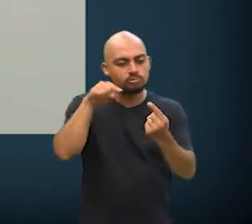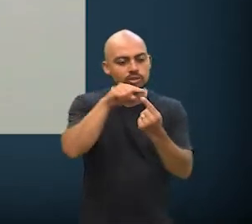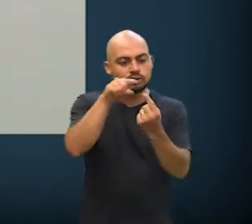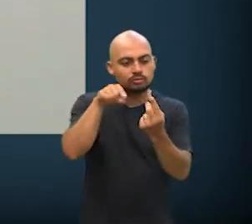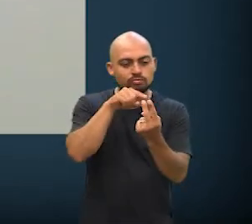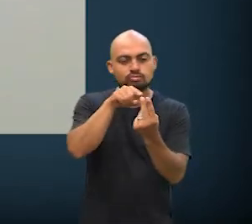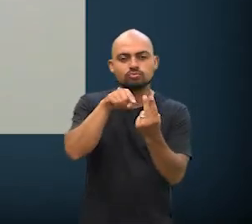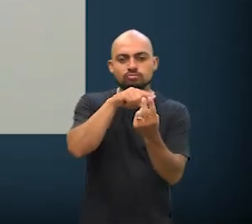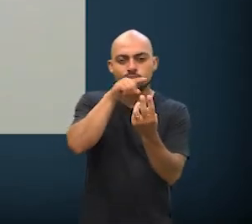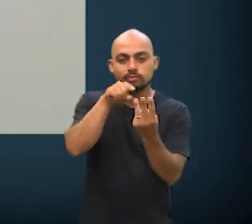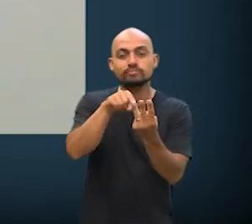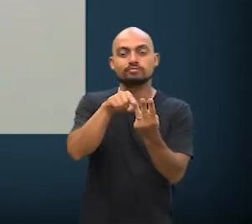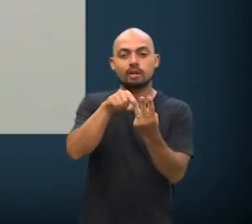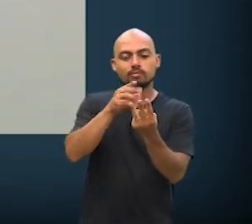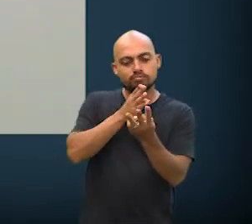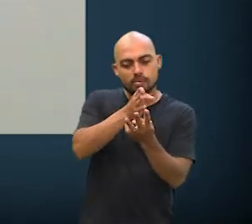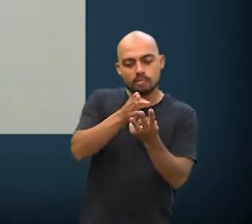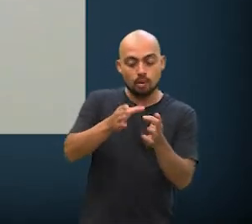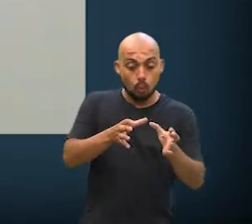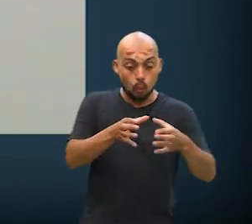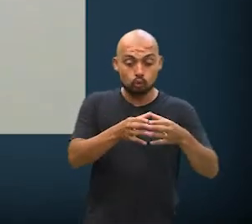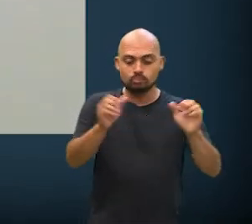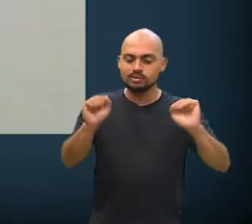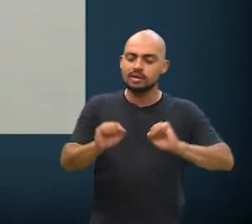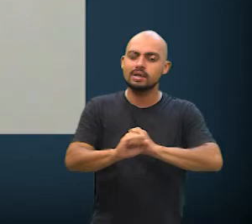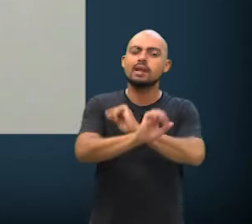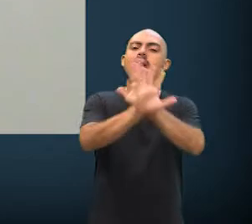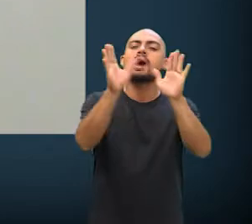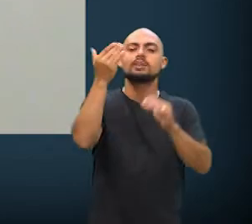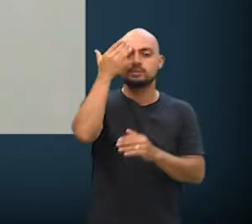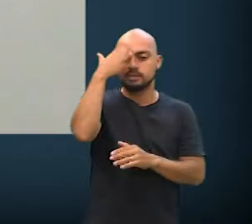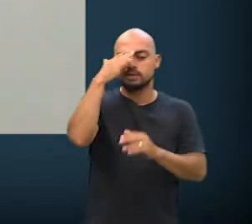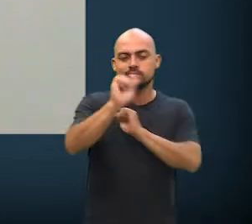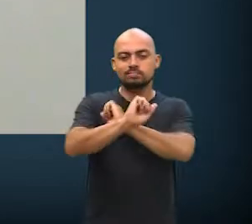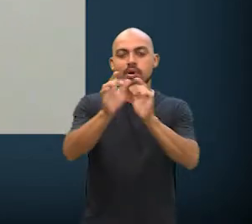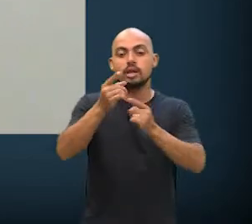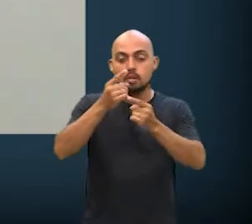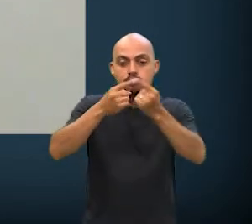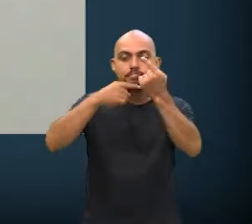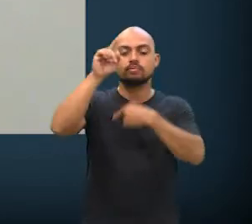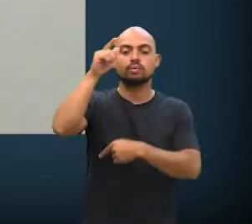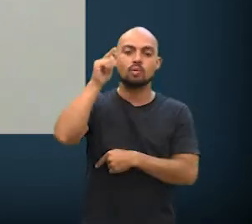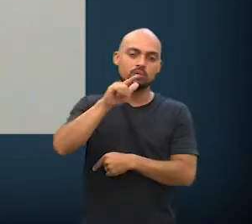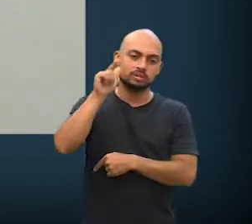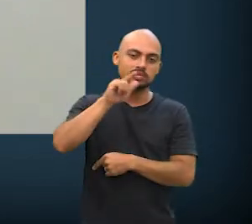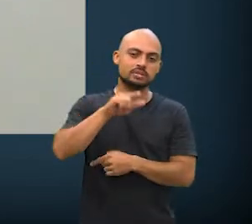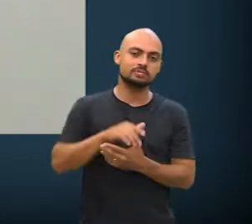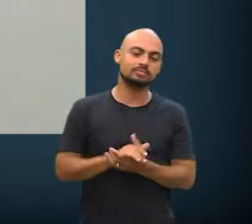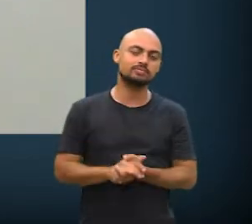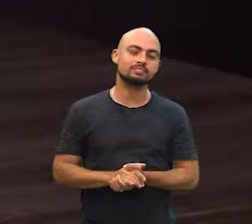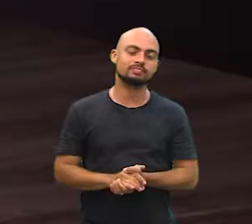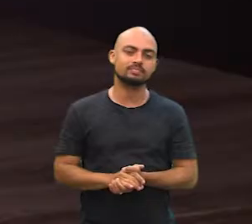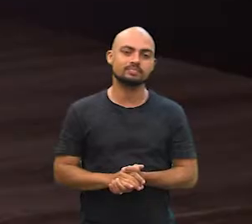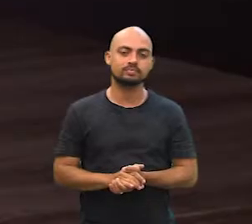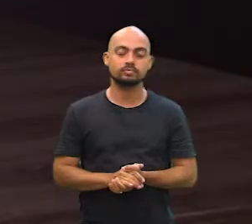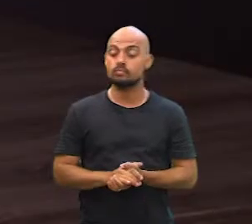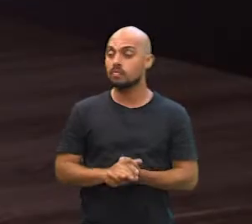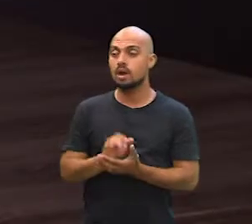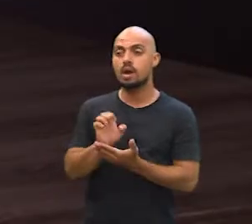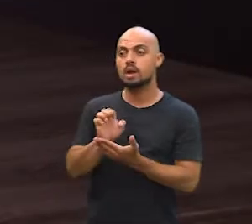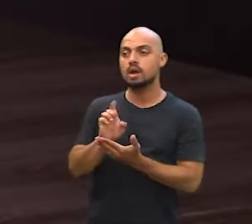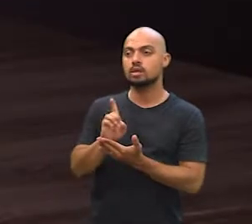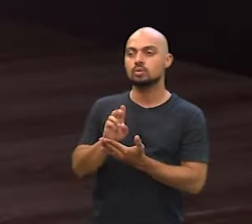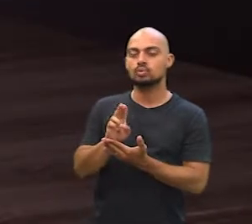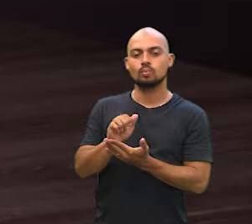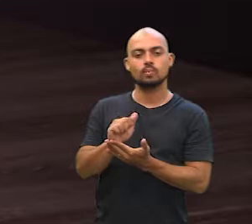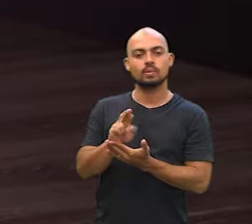claro para todo o time, mudou bem a nossa evolução nesse sentido, sabe? E os retornos também. Eduardo, eu tenho